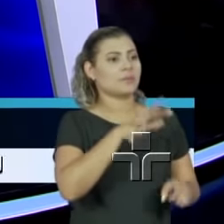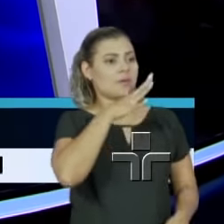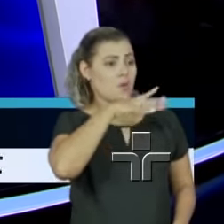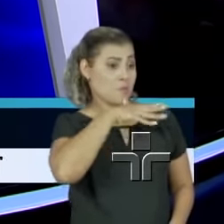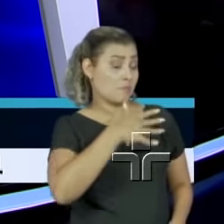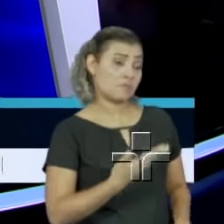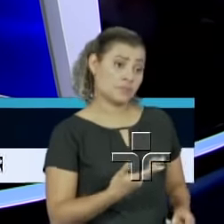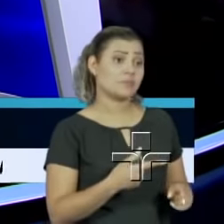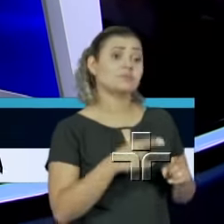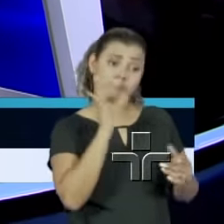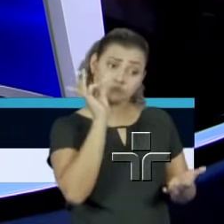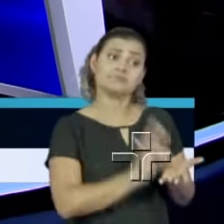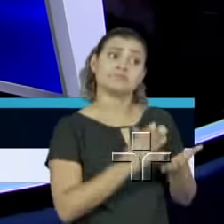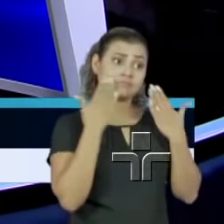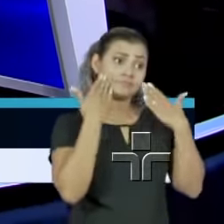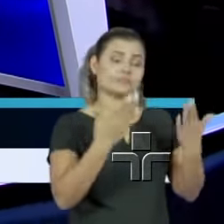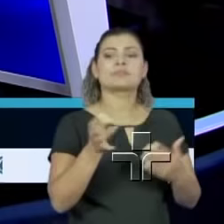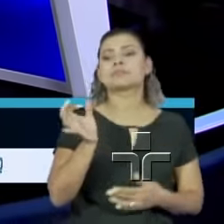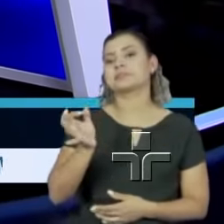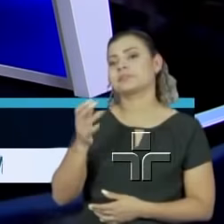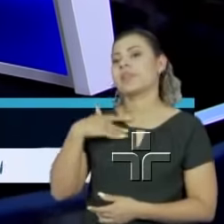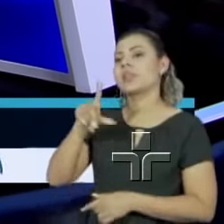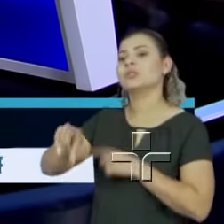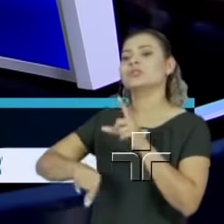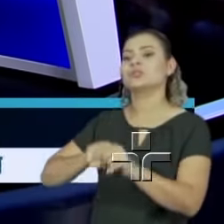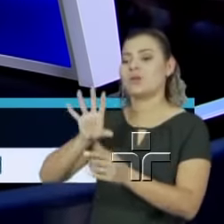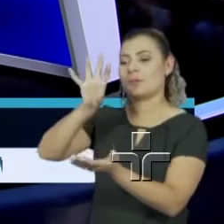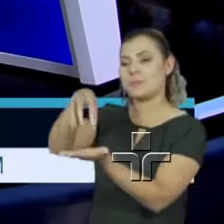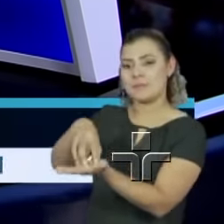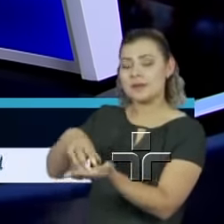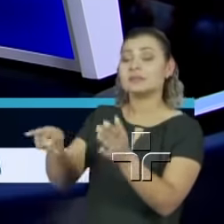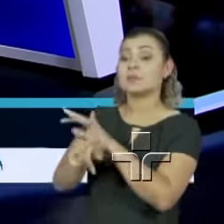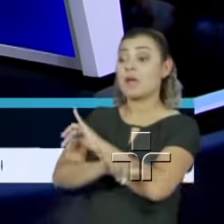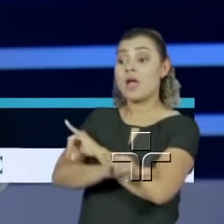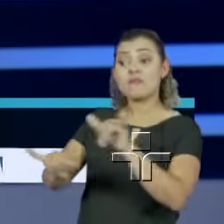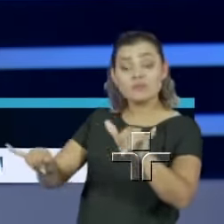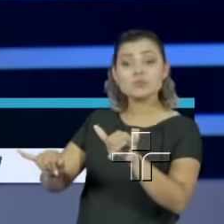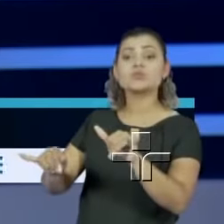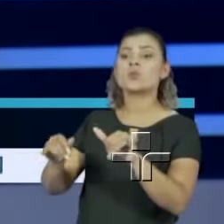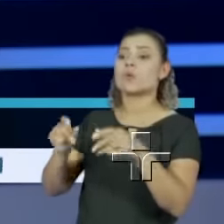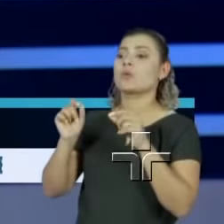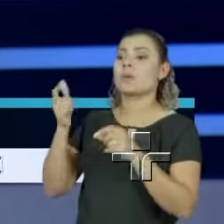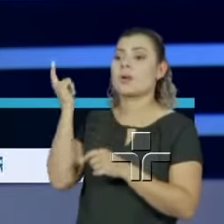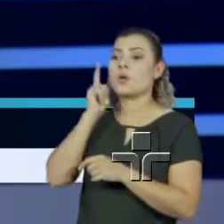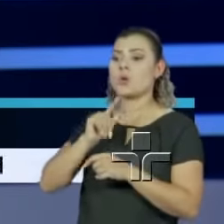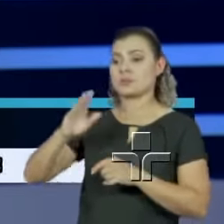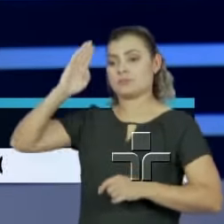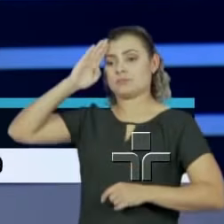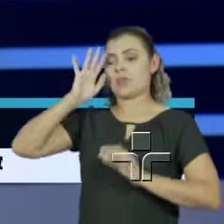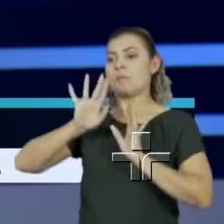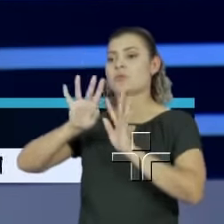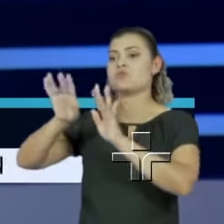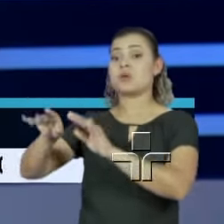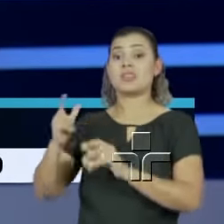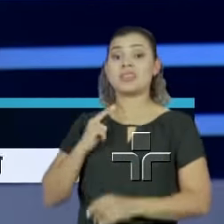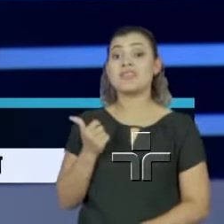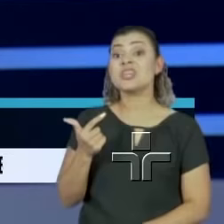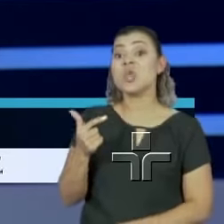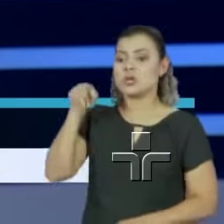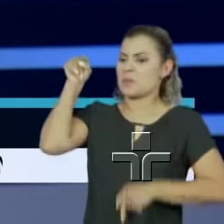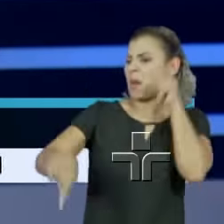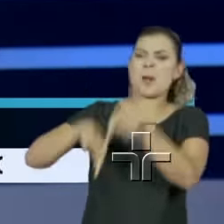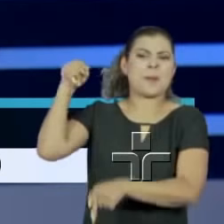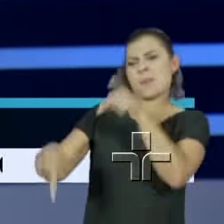seria uma declaração de guerra. Ele escolheu uma base, avisou antes, né, de modo que pudesse retirar os civis e atacou com 12 mísseis pura e tão